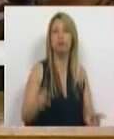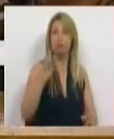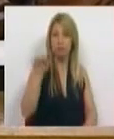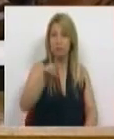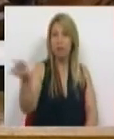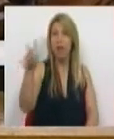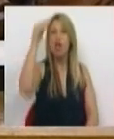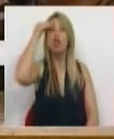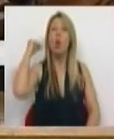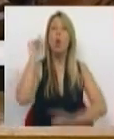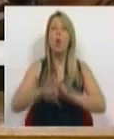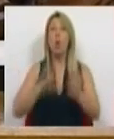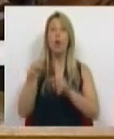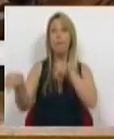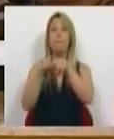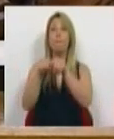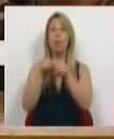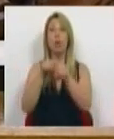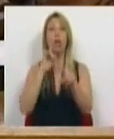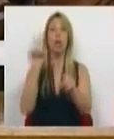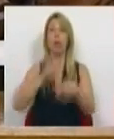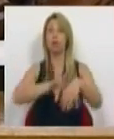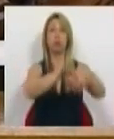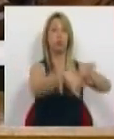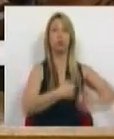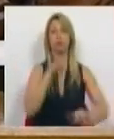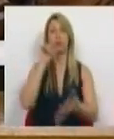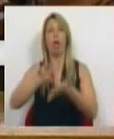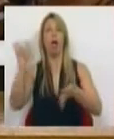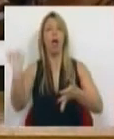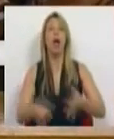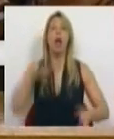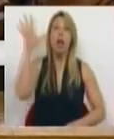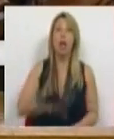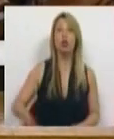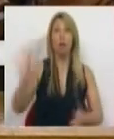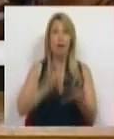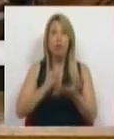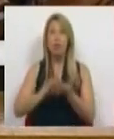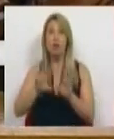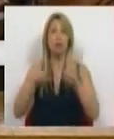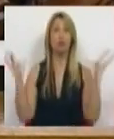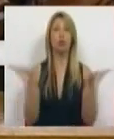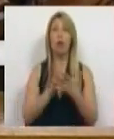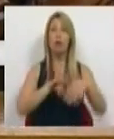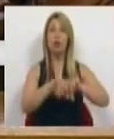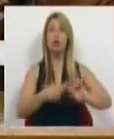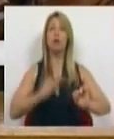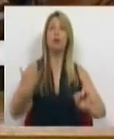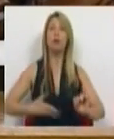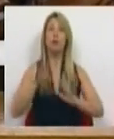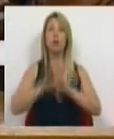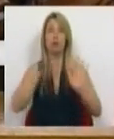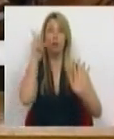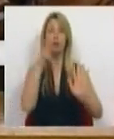foi a sua política de desastre e abdicação nacional, de agravamento da exploração, de empobrecimento generalizado, de destruição de direitos e condições